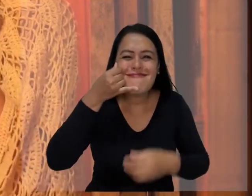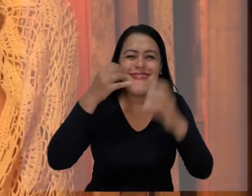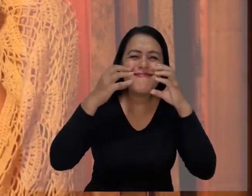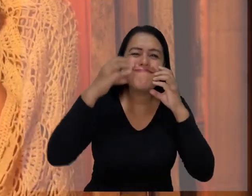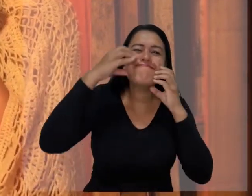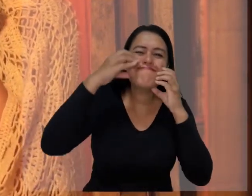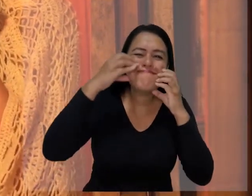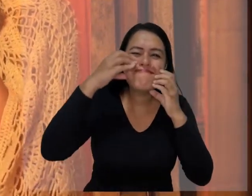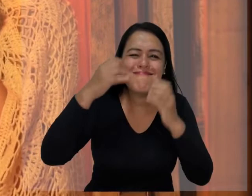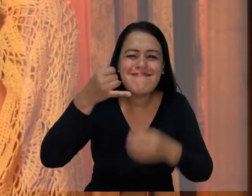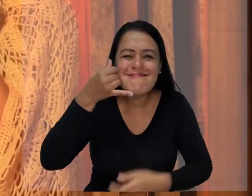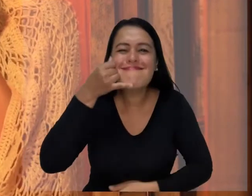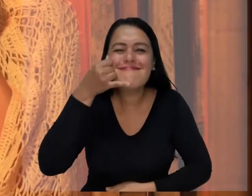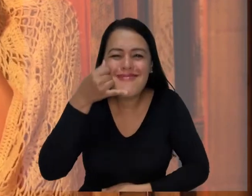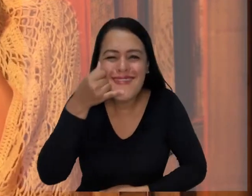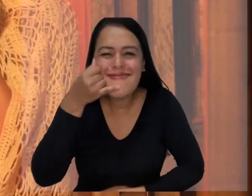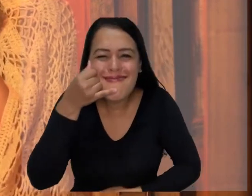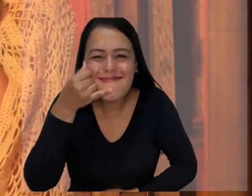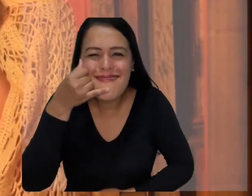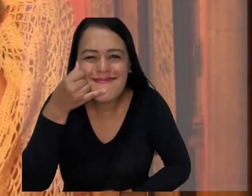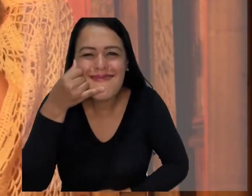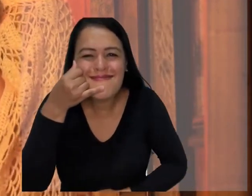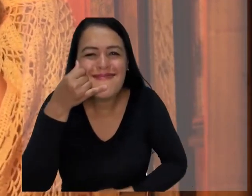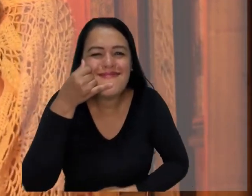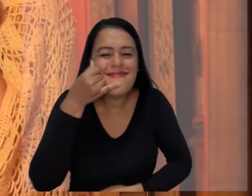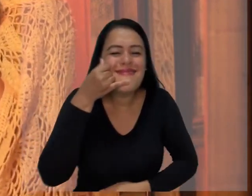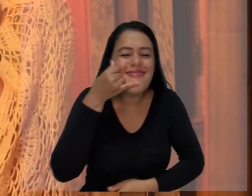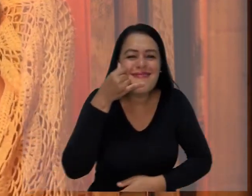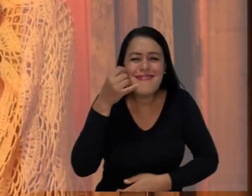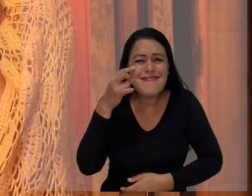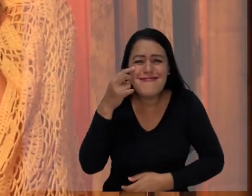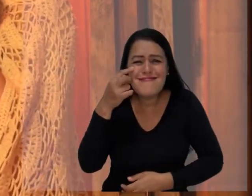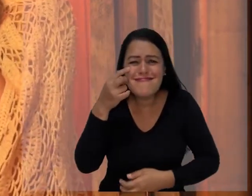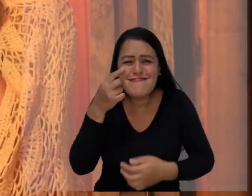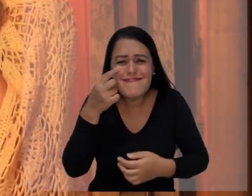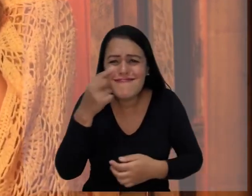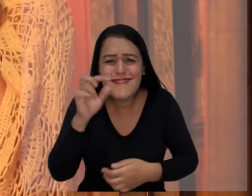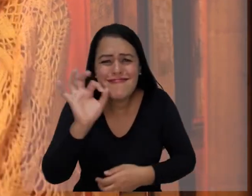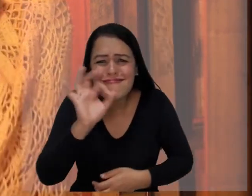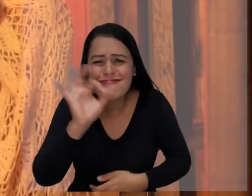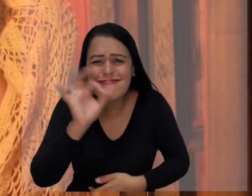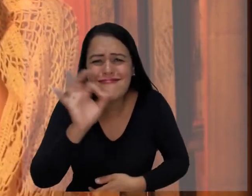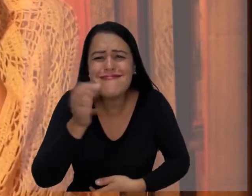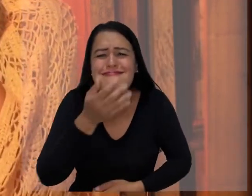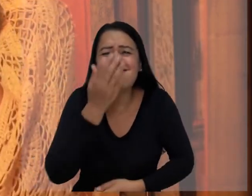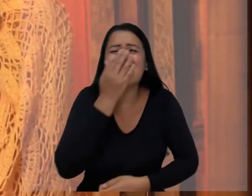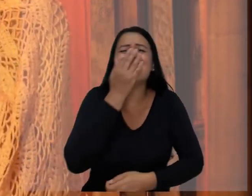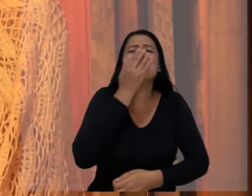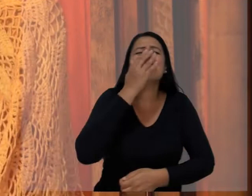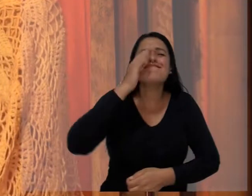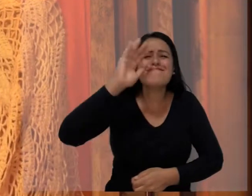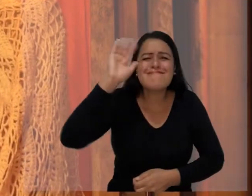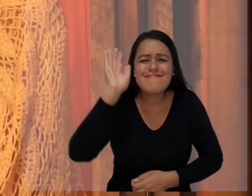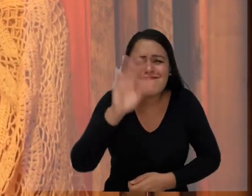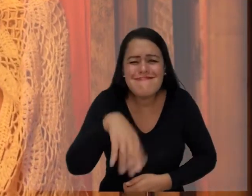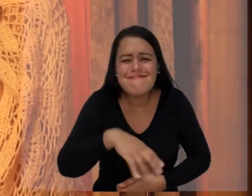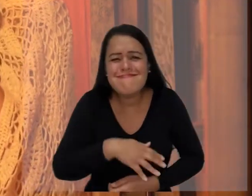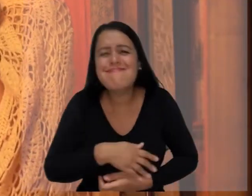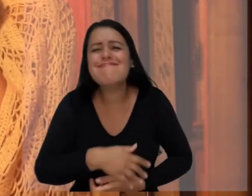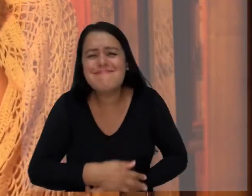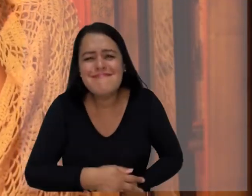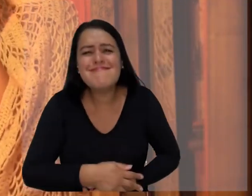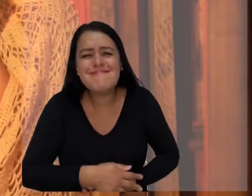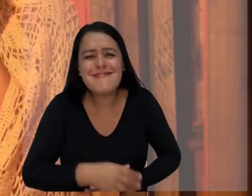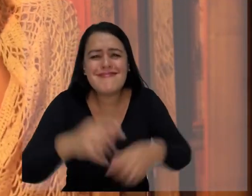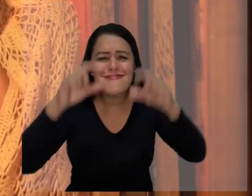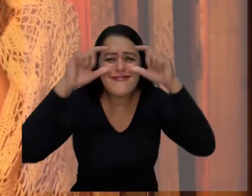subindo no rosto da gente, né? Aí a gente não enxerga nada, né? É, mamãe. Quer ver